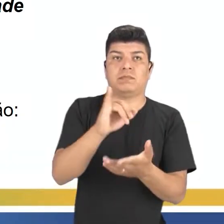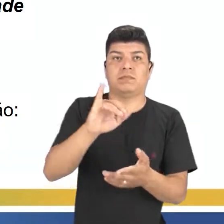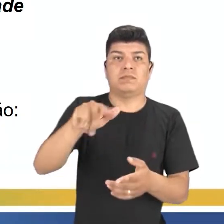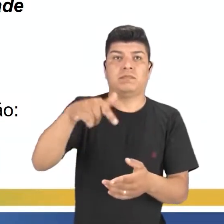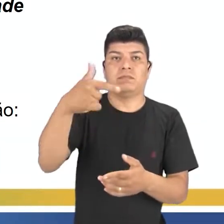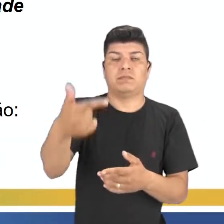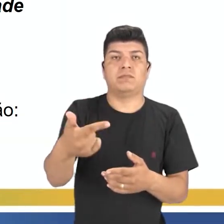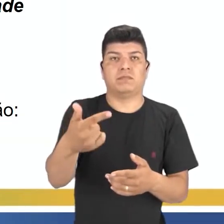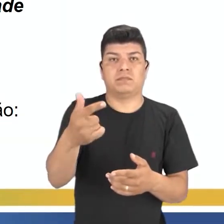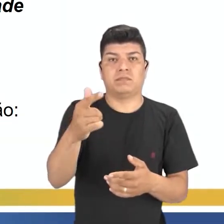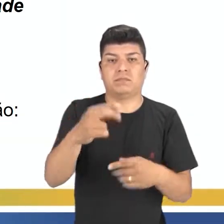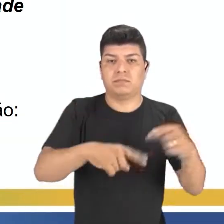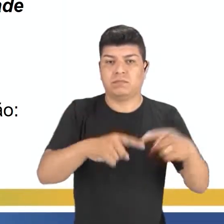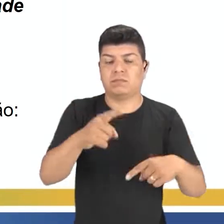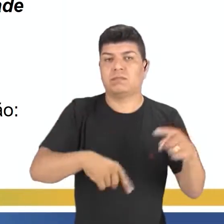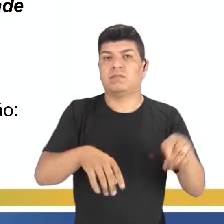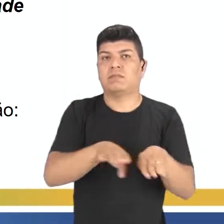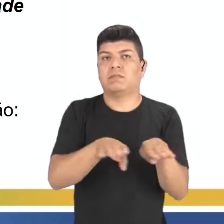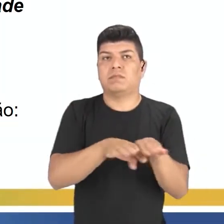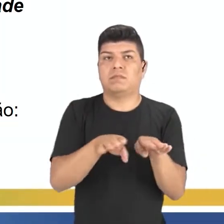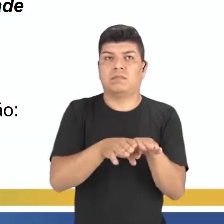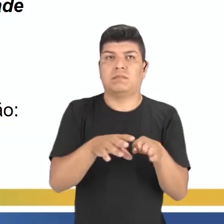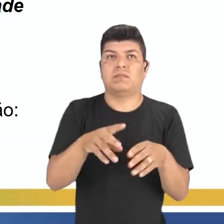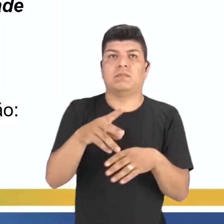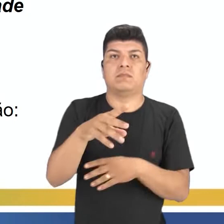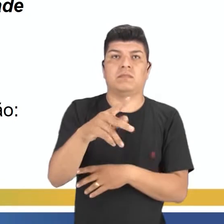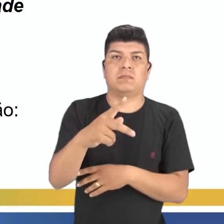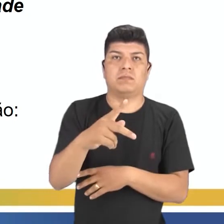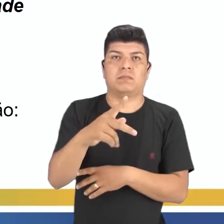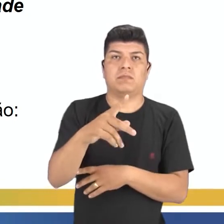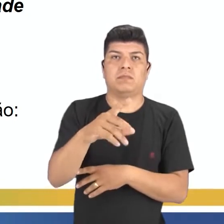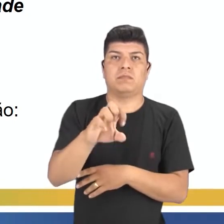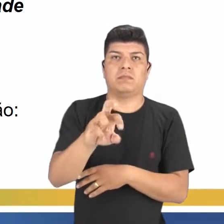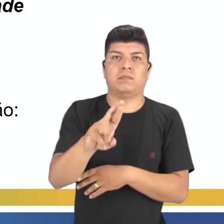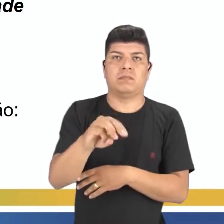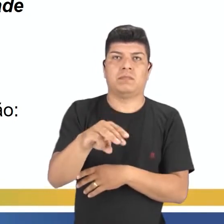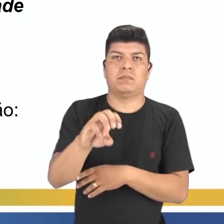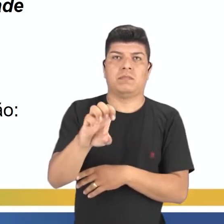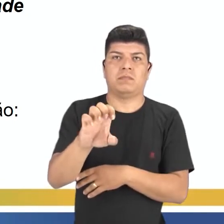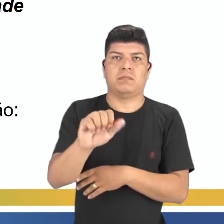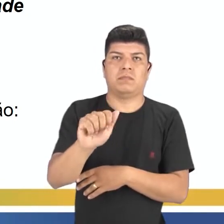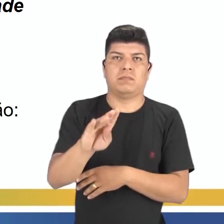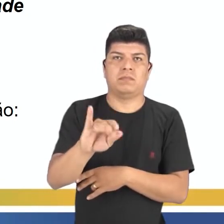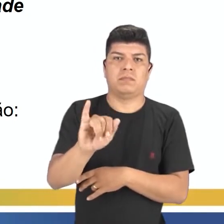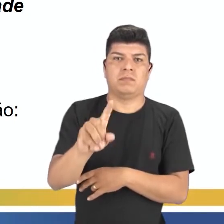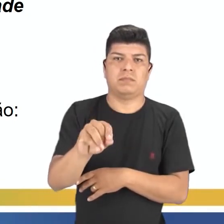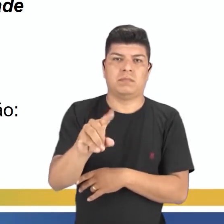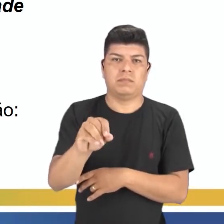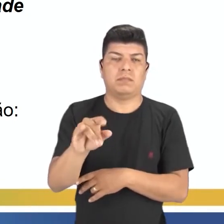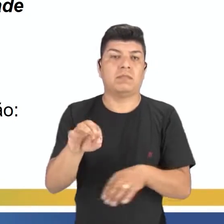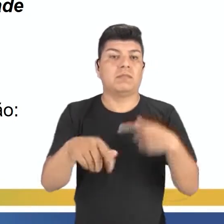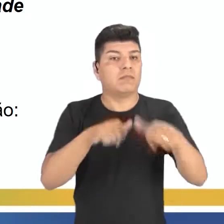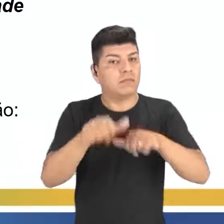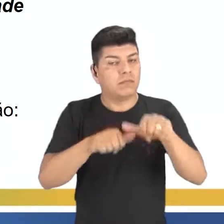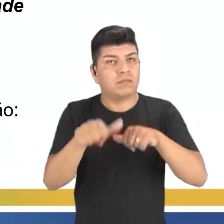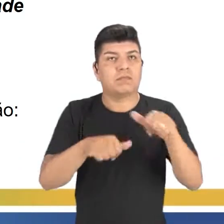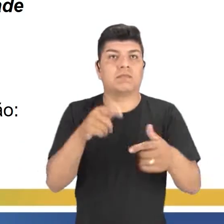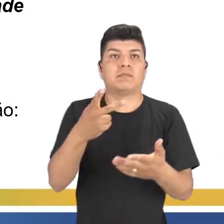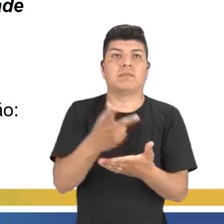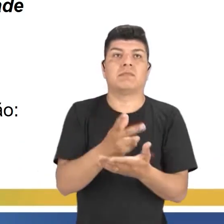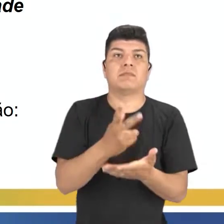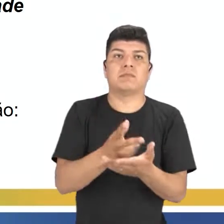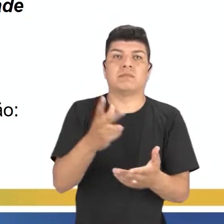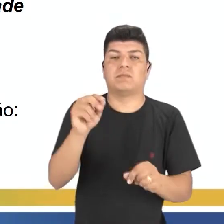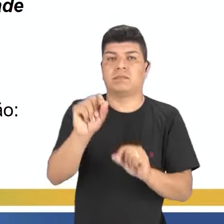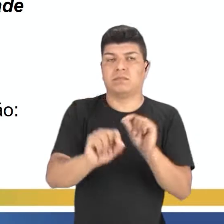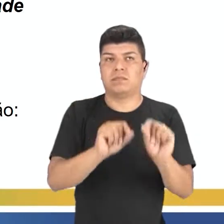outros meios materiais, essa permeabilidade, vai mudar. Tendo em vista que a permeabilidade ela é do